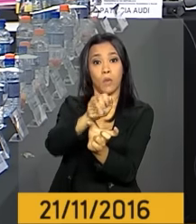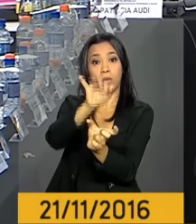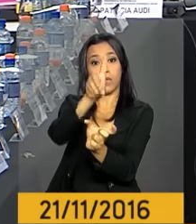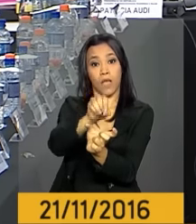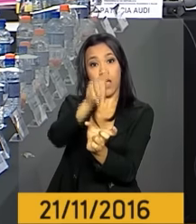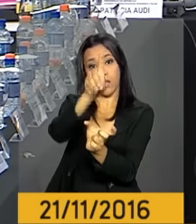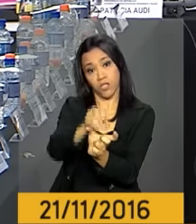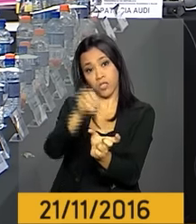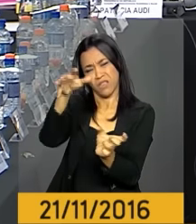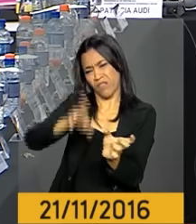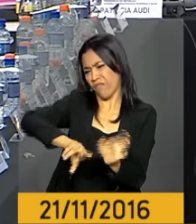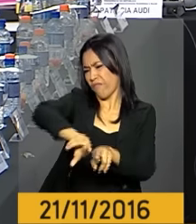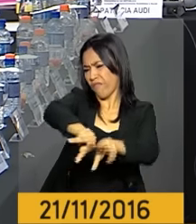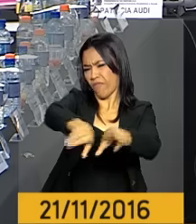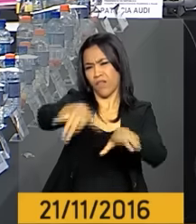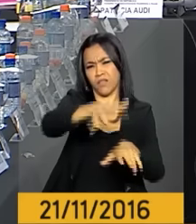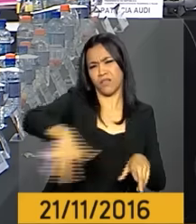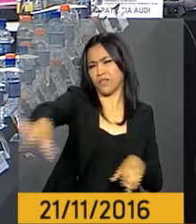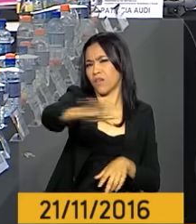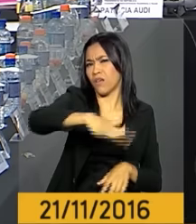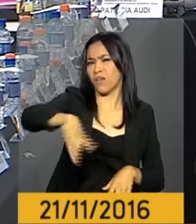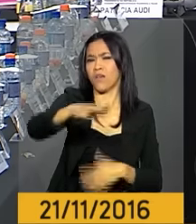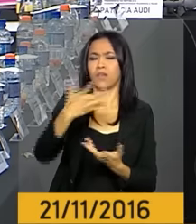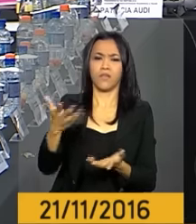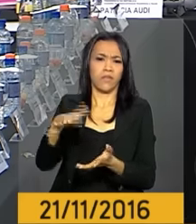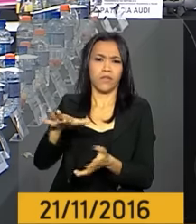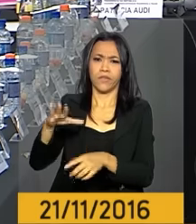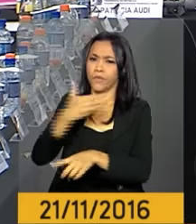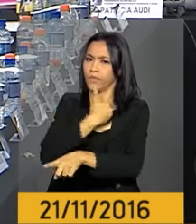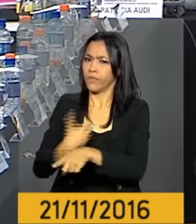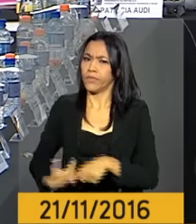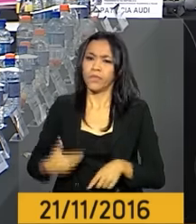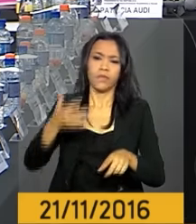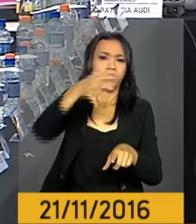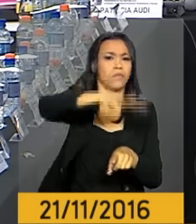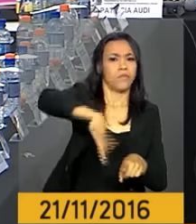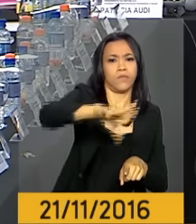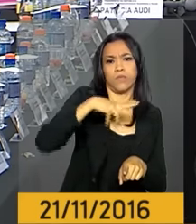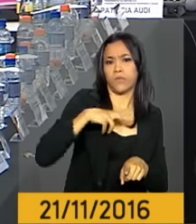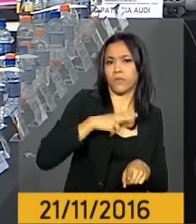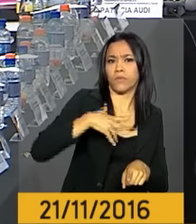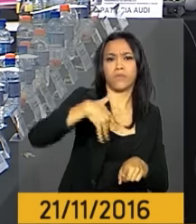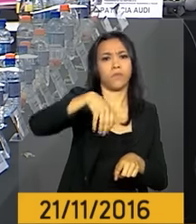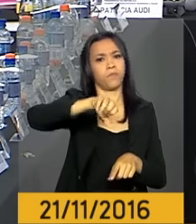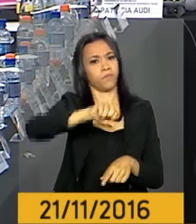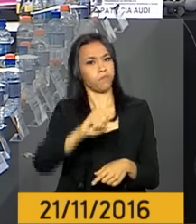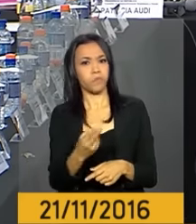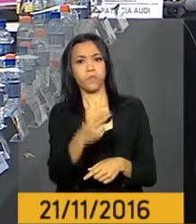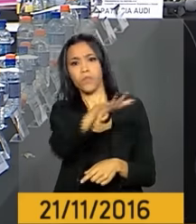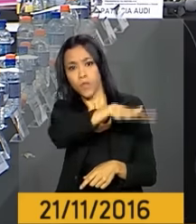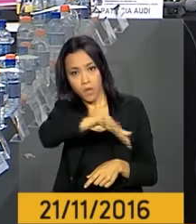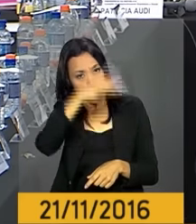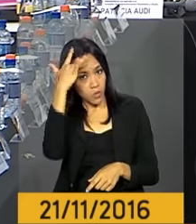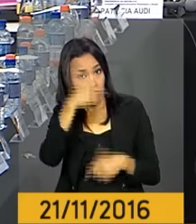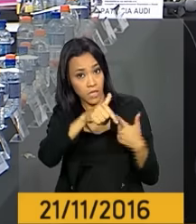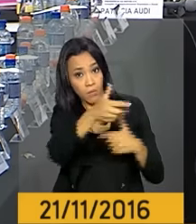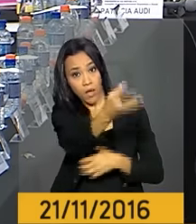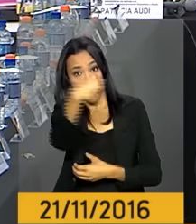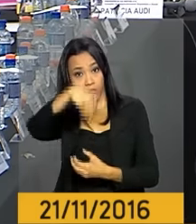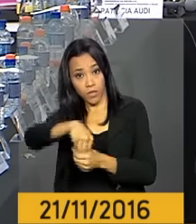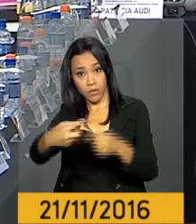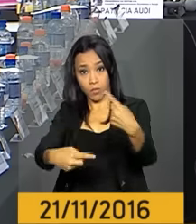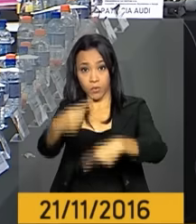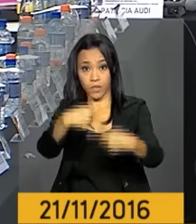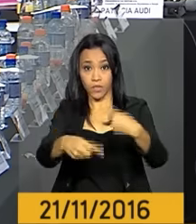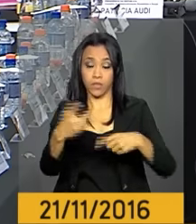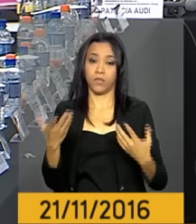atividade pública, seja da atividade privada, seja daqueles que trabalham na área política, para que não se